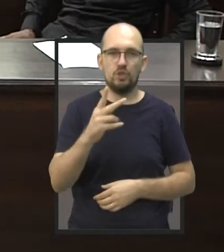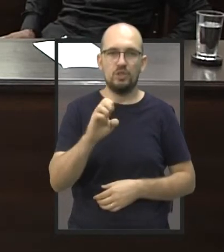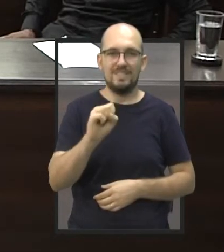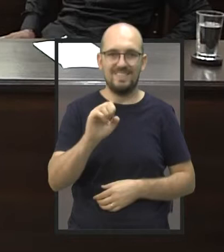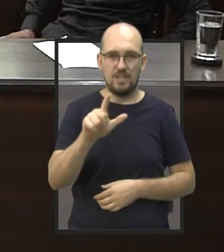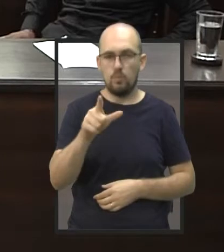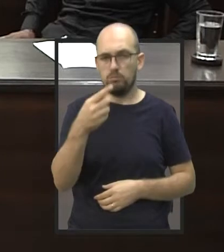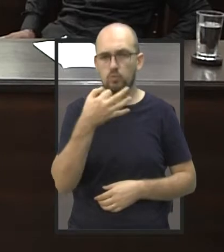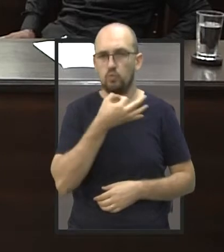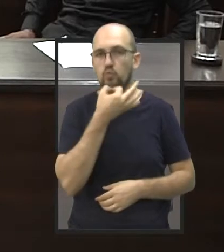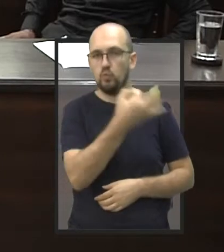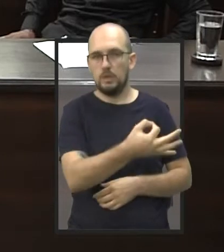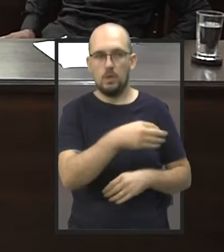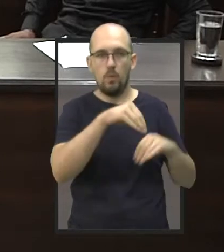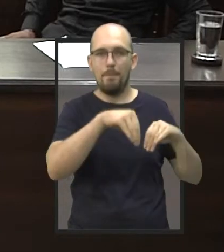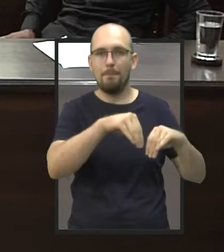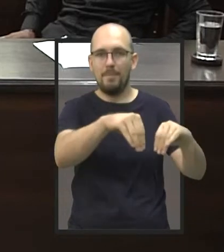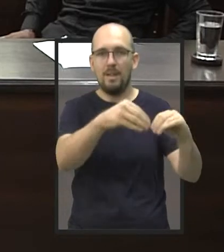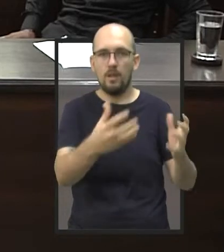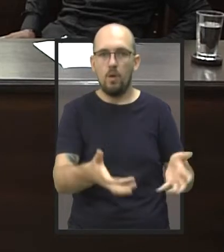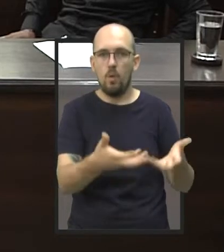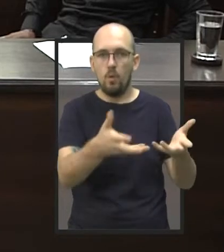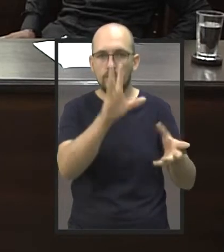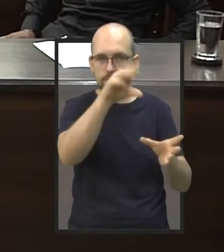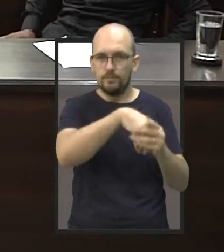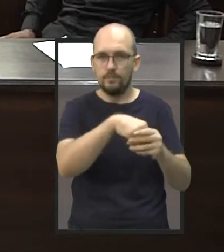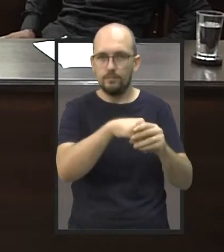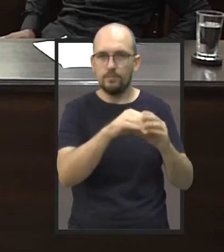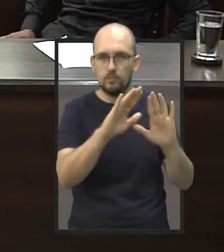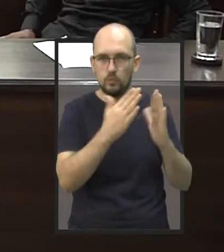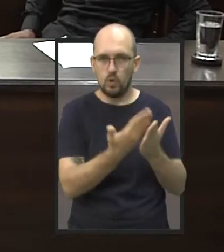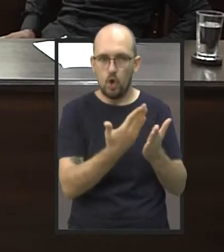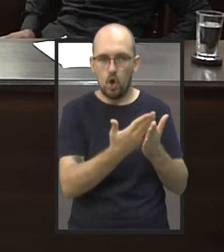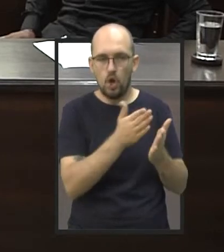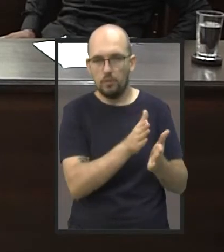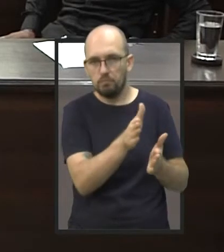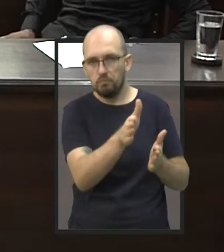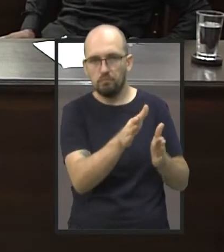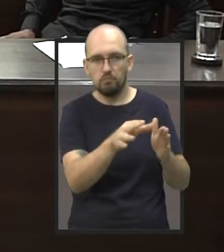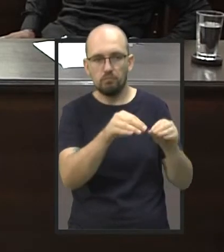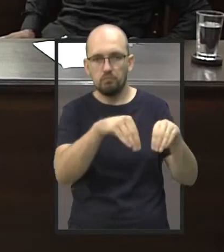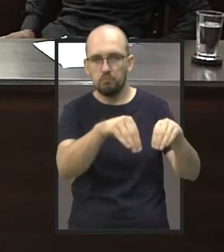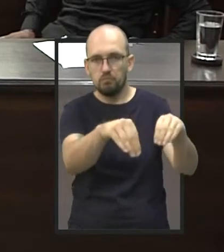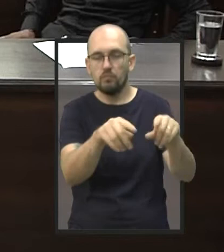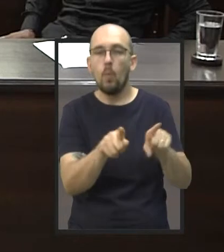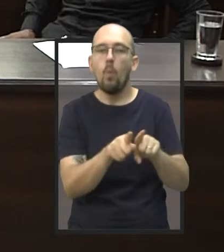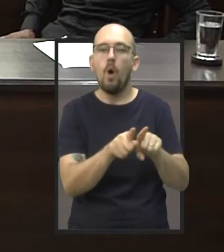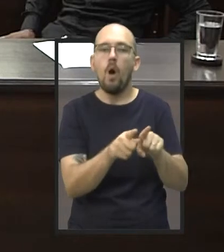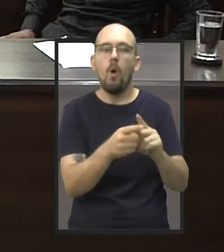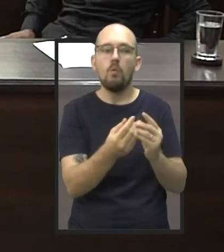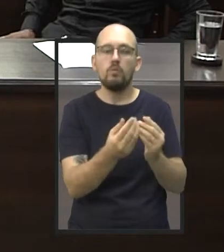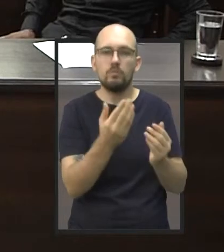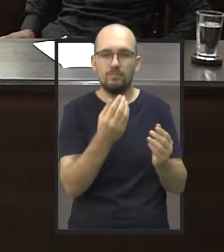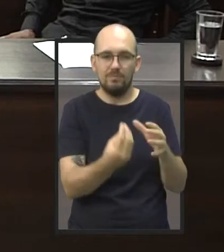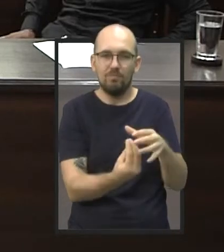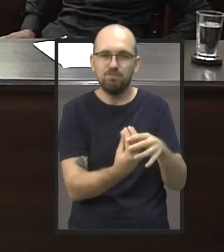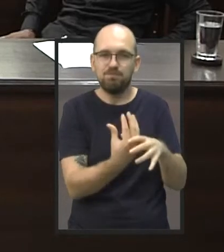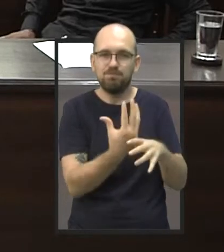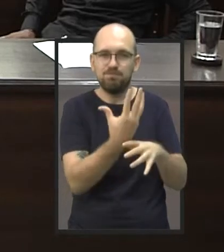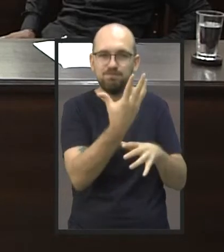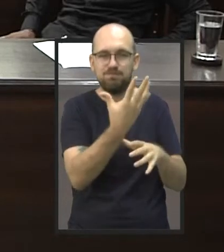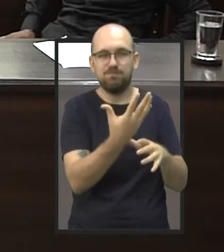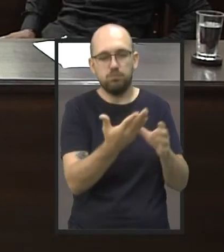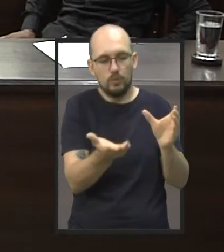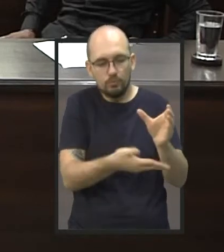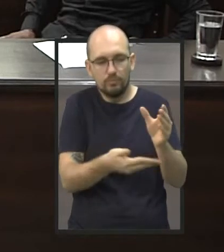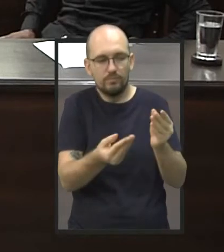no prédio, dentro da estrutura ali da escola, que poderia não só, além de ofertar as hortaliças, né,